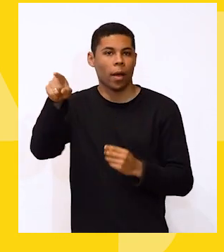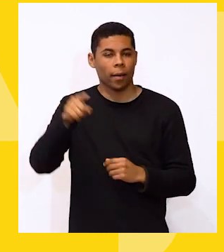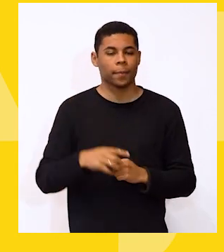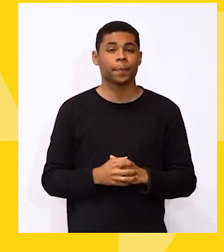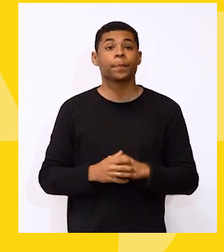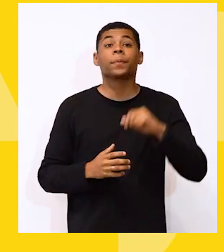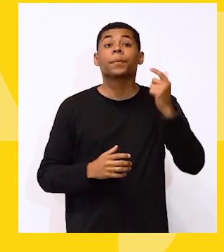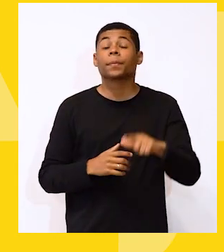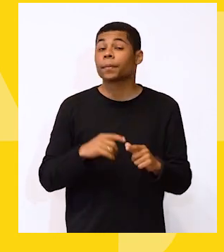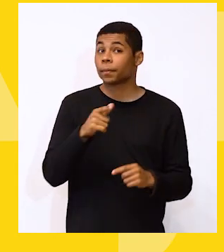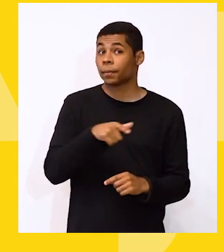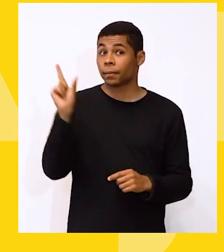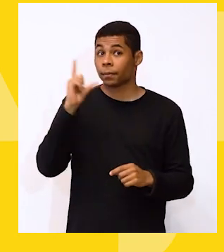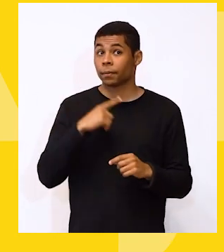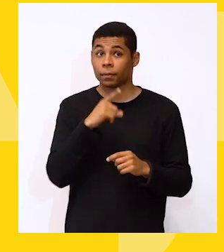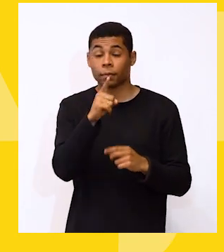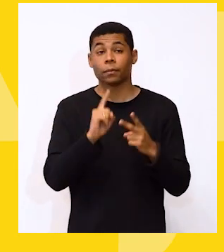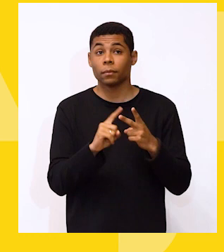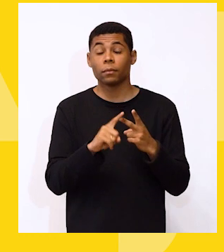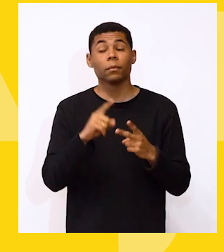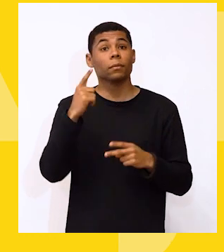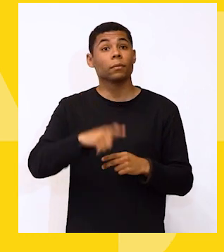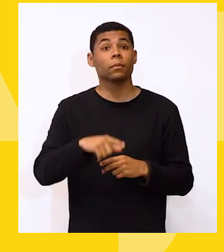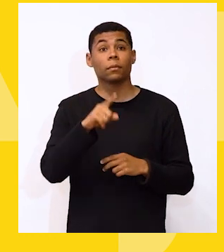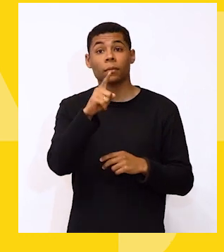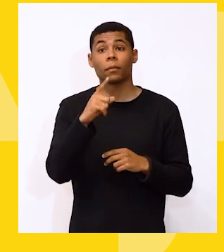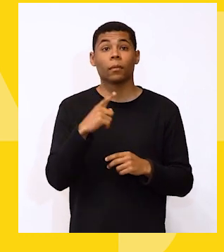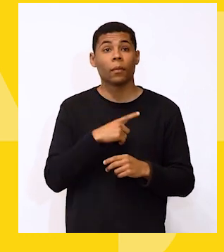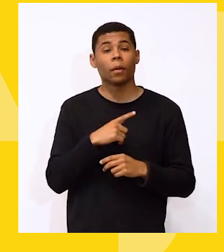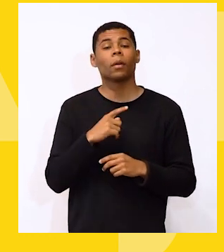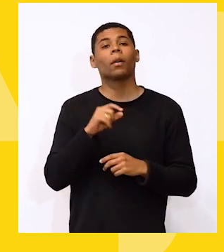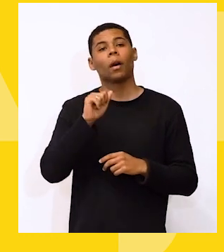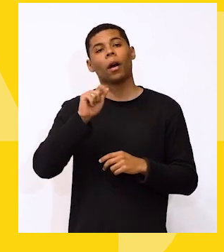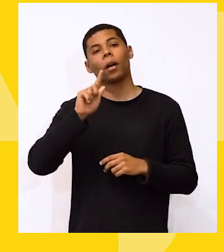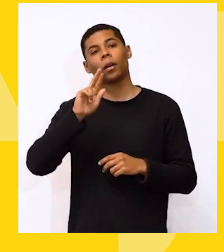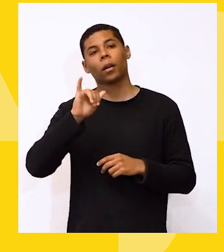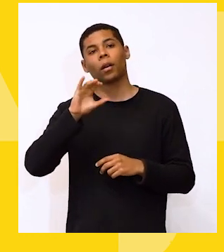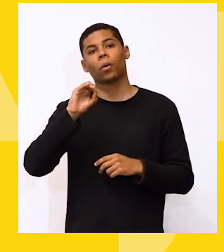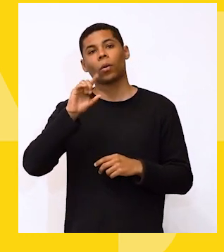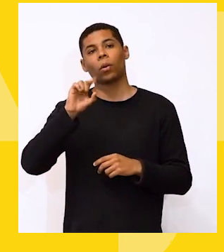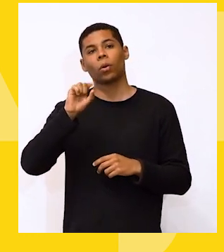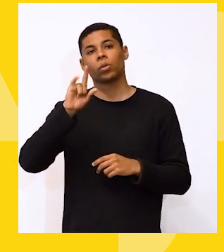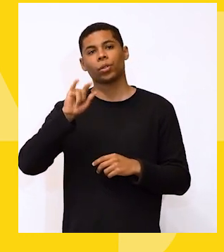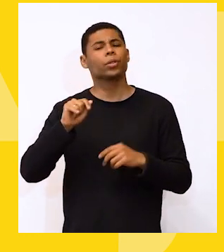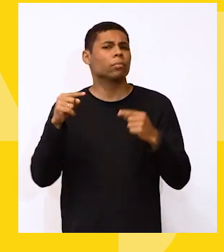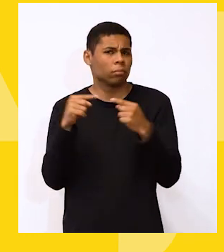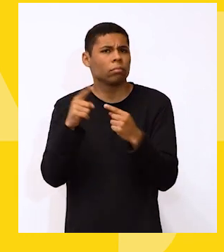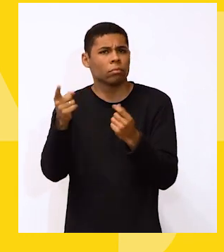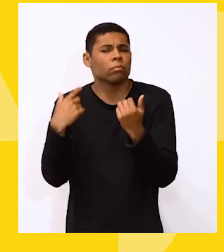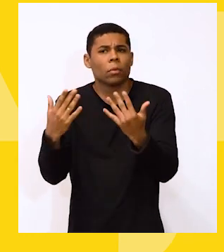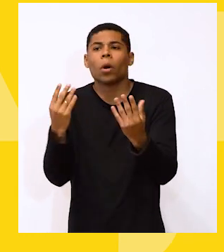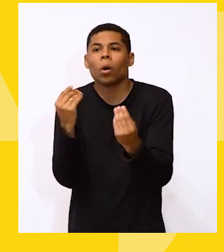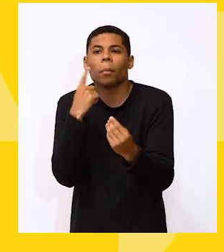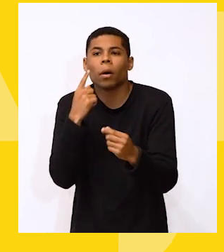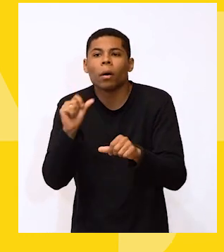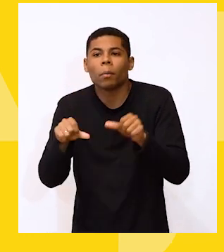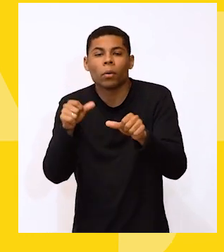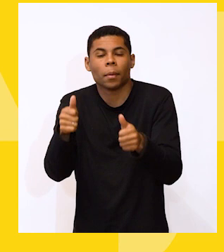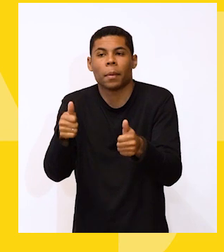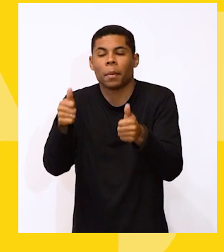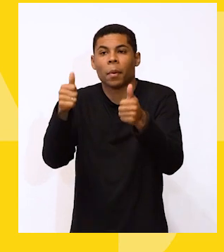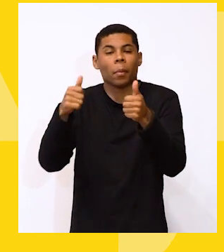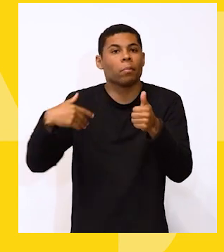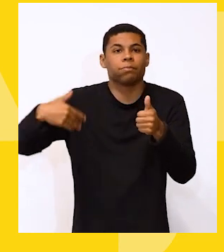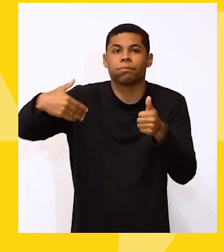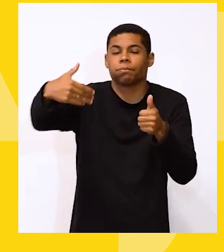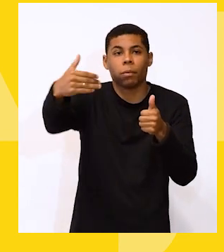de ser trabalhada agroecologia né agricultura tradicional e também regenerativa dentro do desenvolvimento